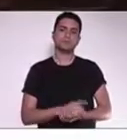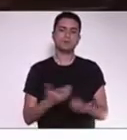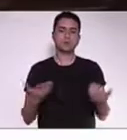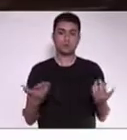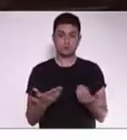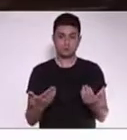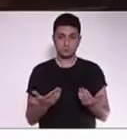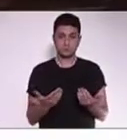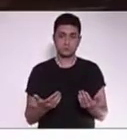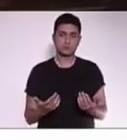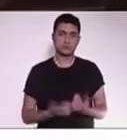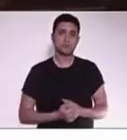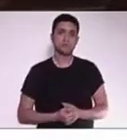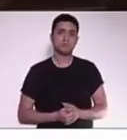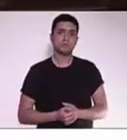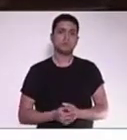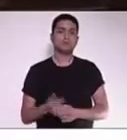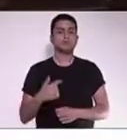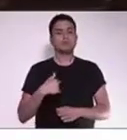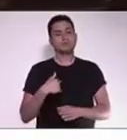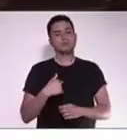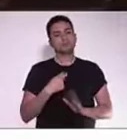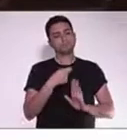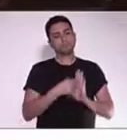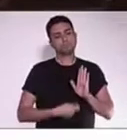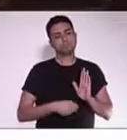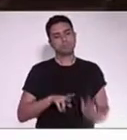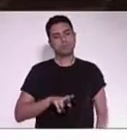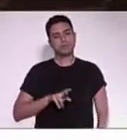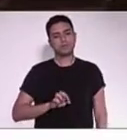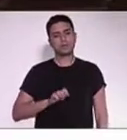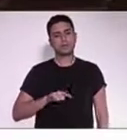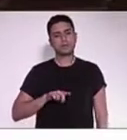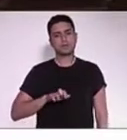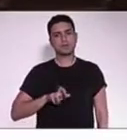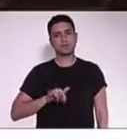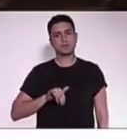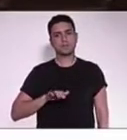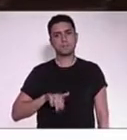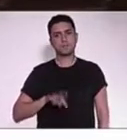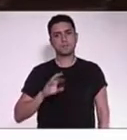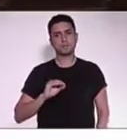hoje fiz um requerimento através de ofício